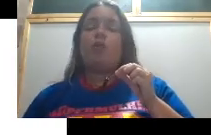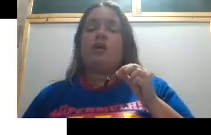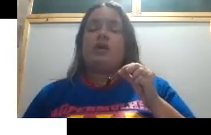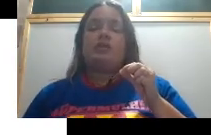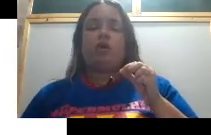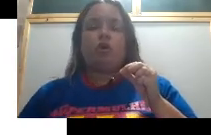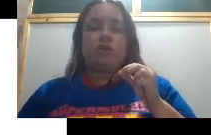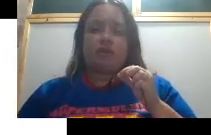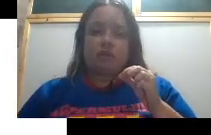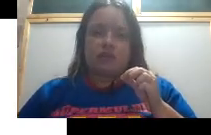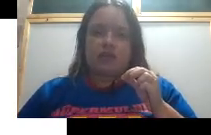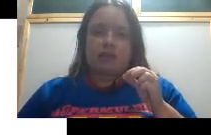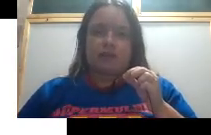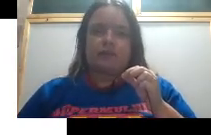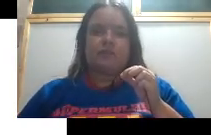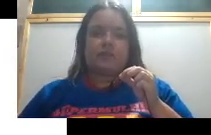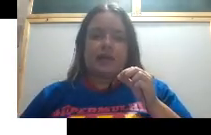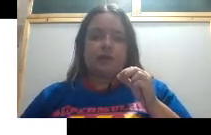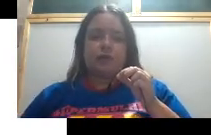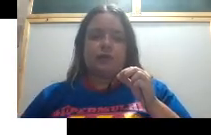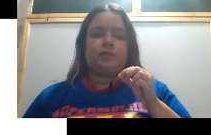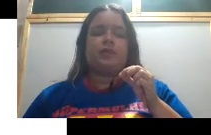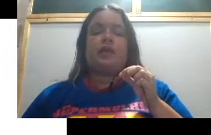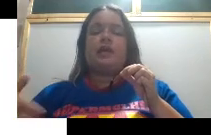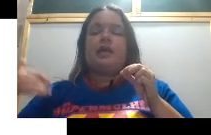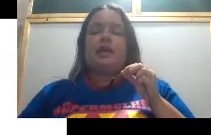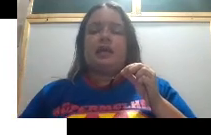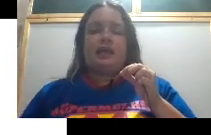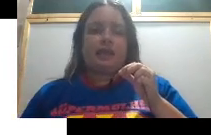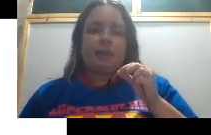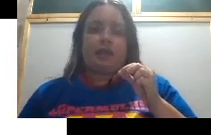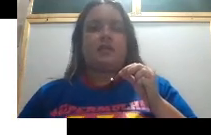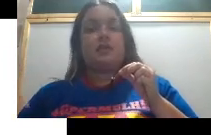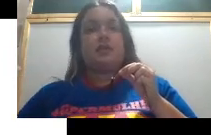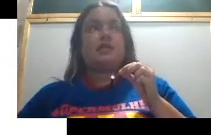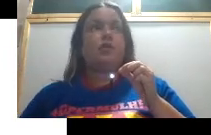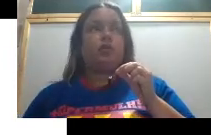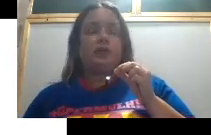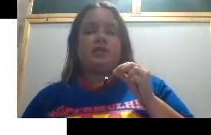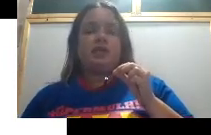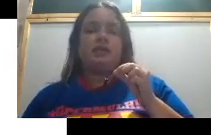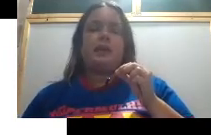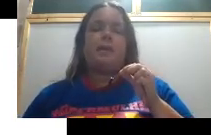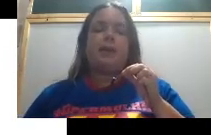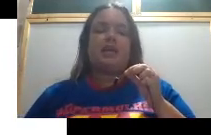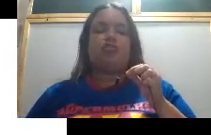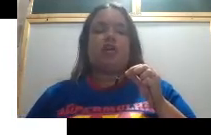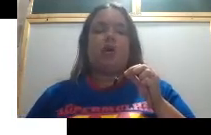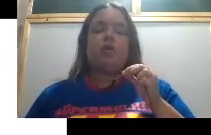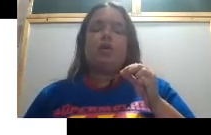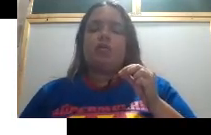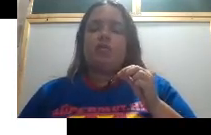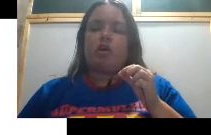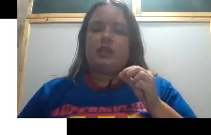Marechal Deodoro da Fonseca certo a letra B segundo o presidente